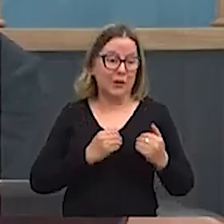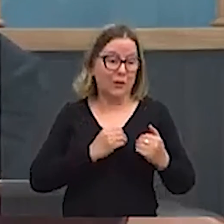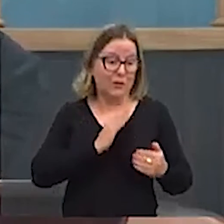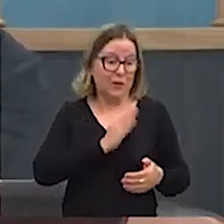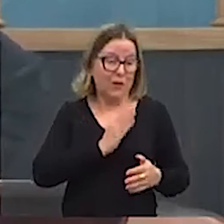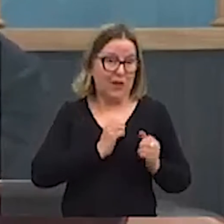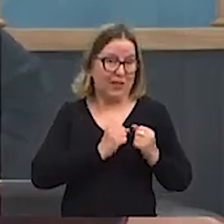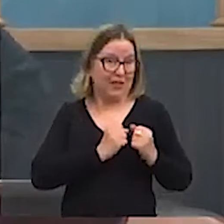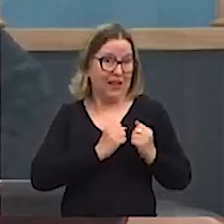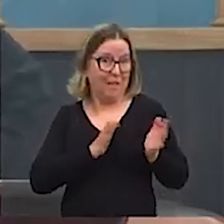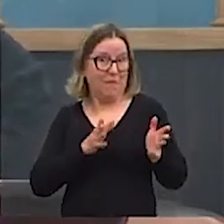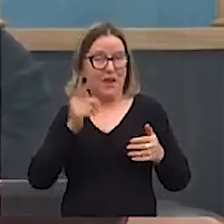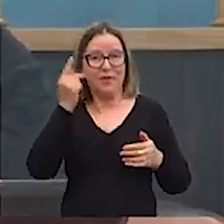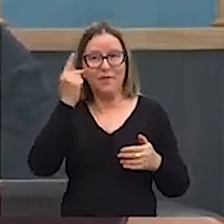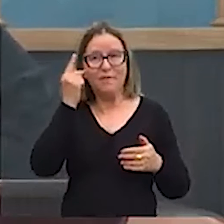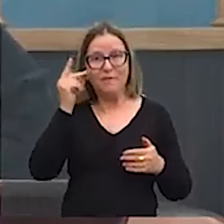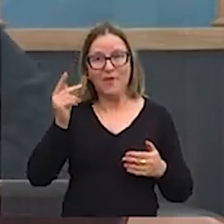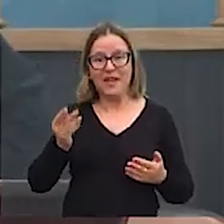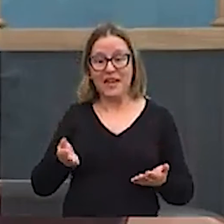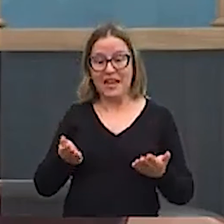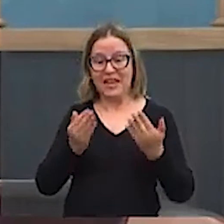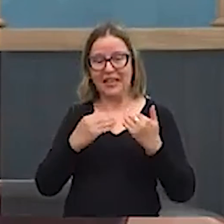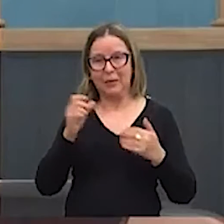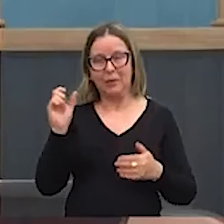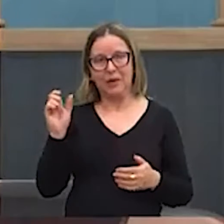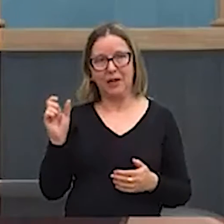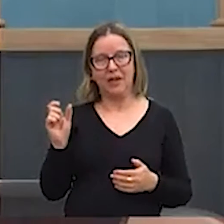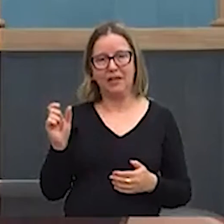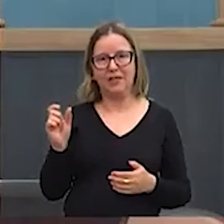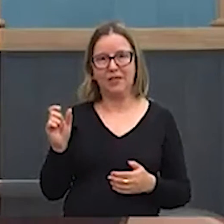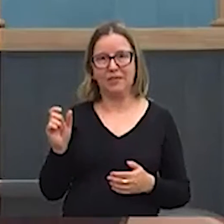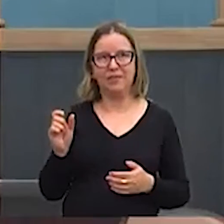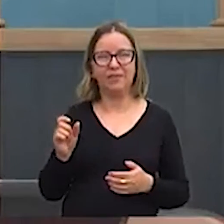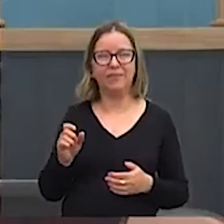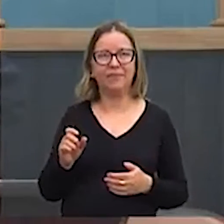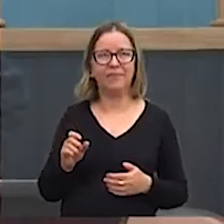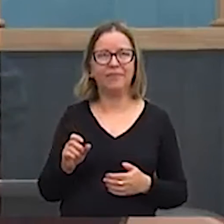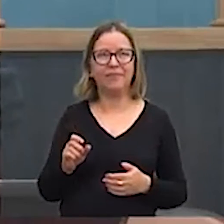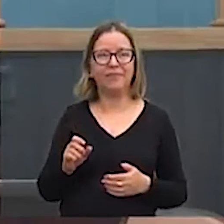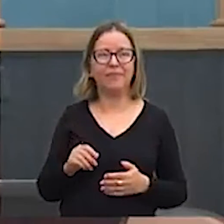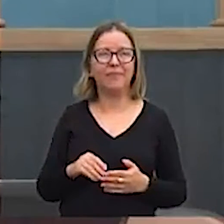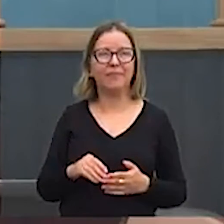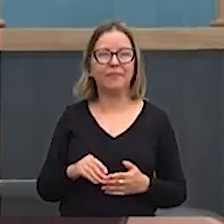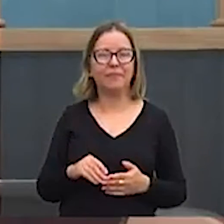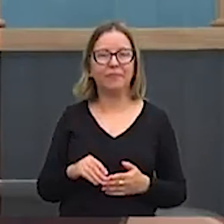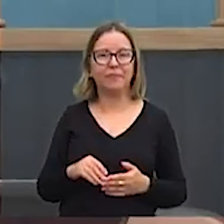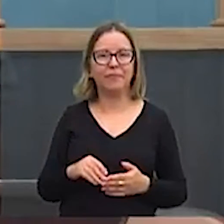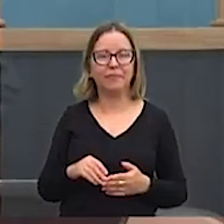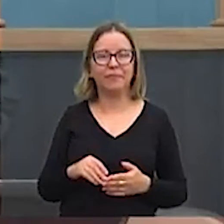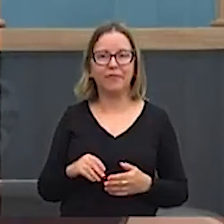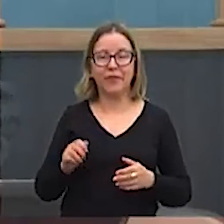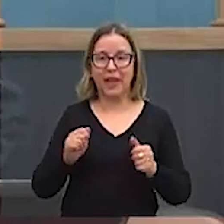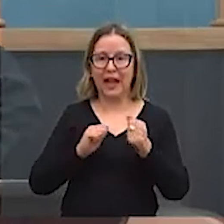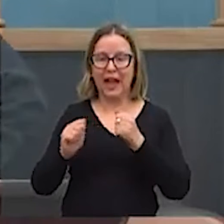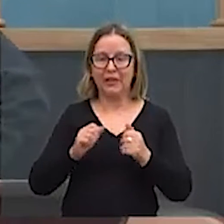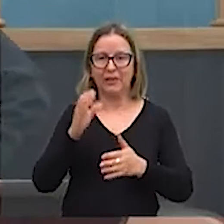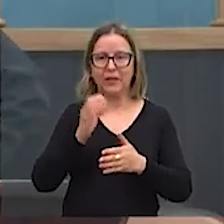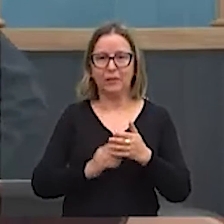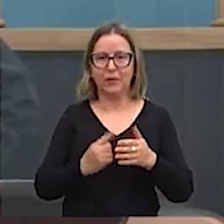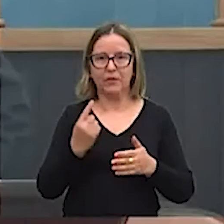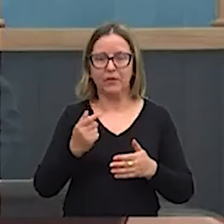para ouvir a palavra aquele que foi designado para a salvação. Atos capítulo 13, verso